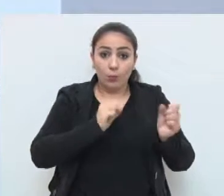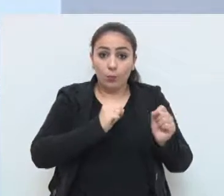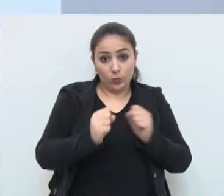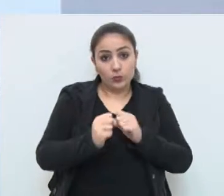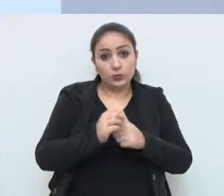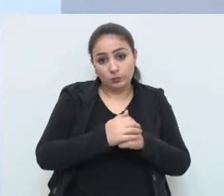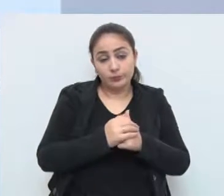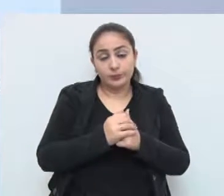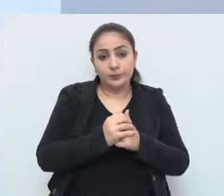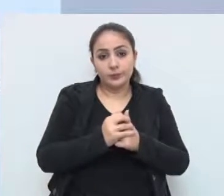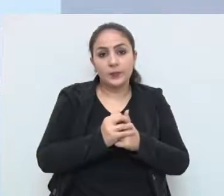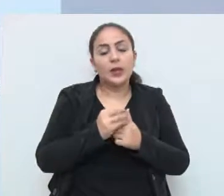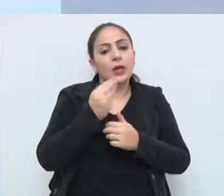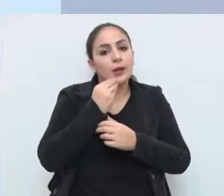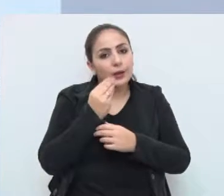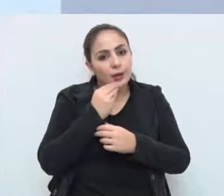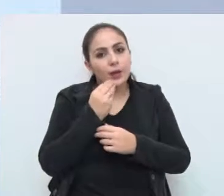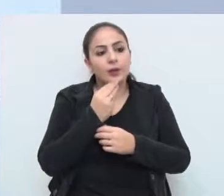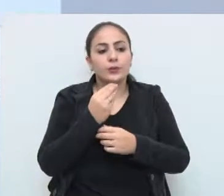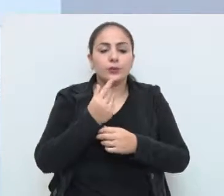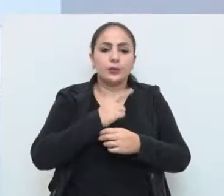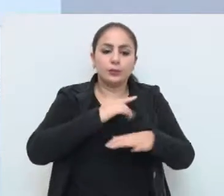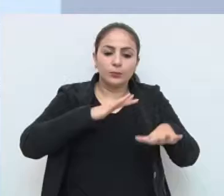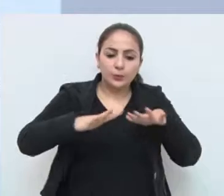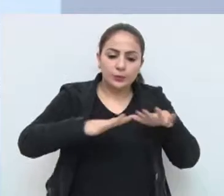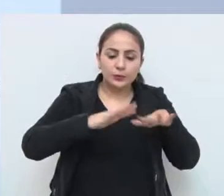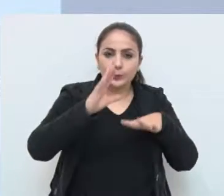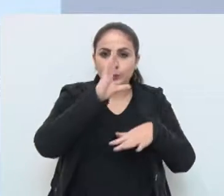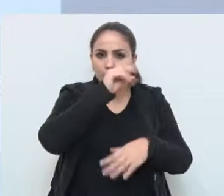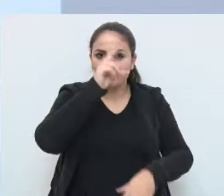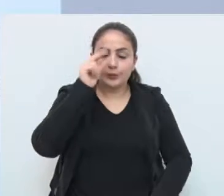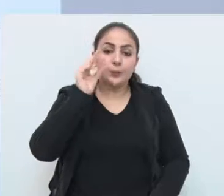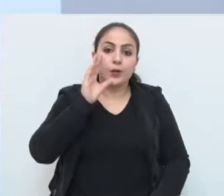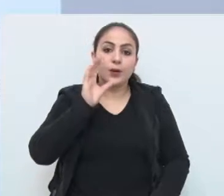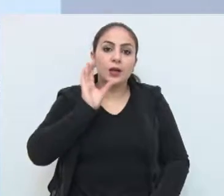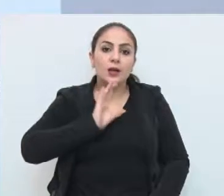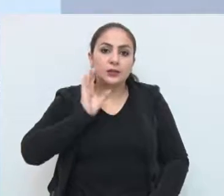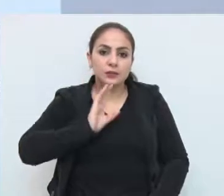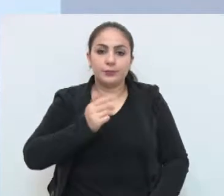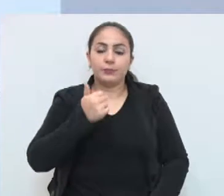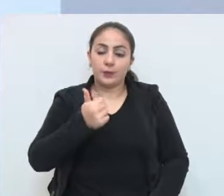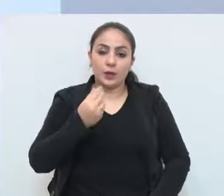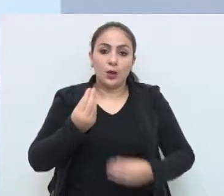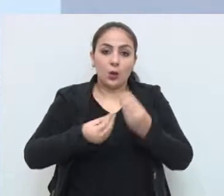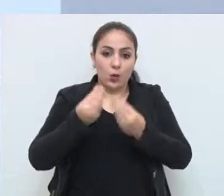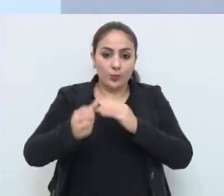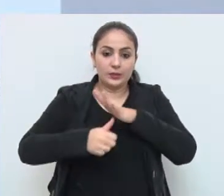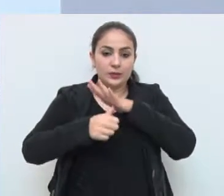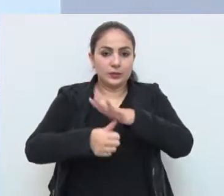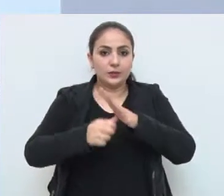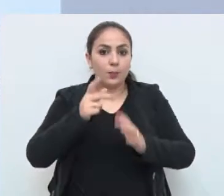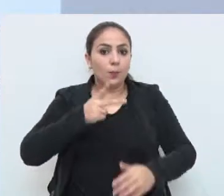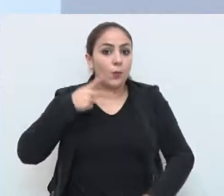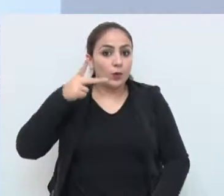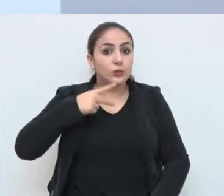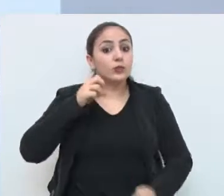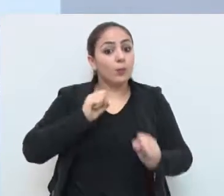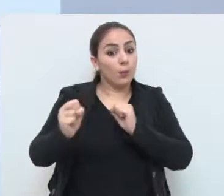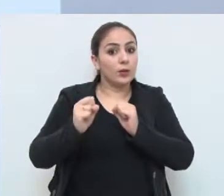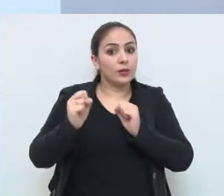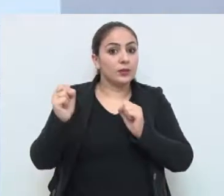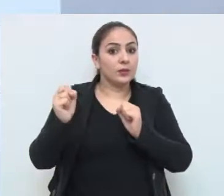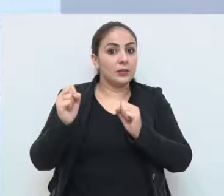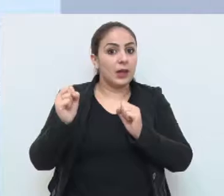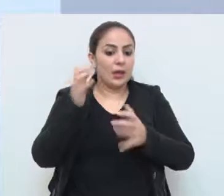possível e claro que tardiamente veio essa mobilização do município de Carazinho. Como eles têm lideranças políticas que podem interferir